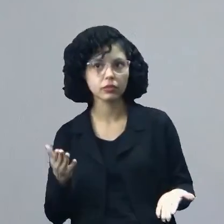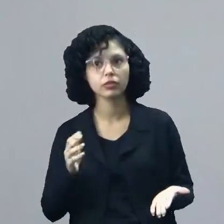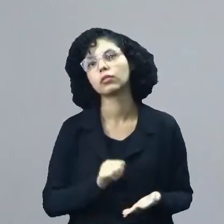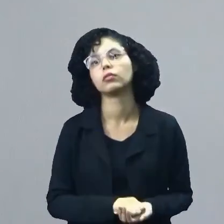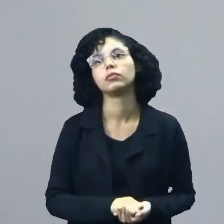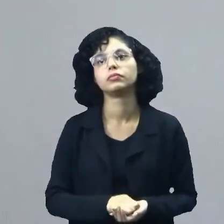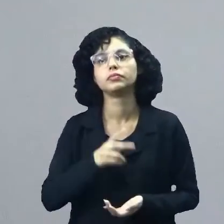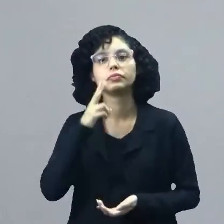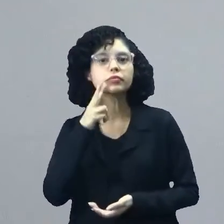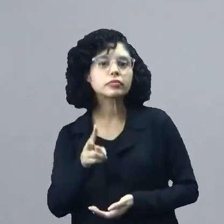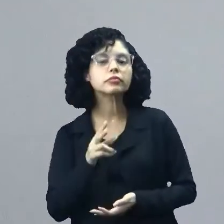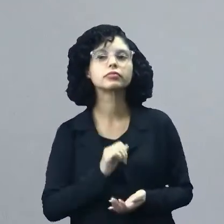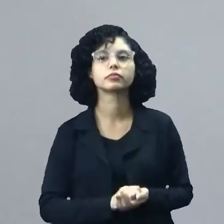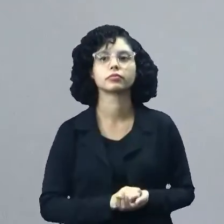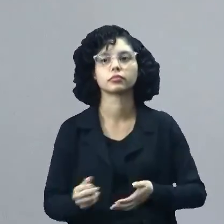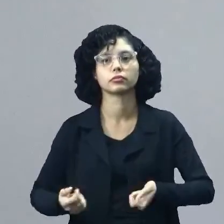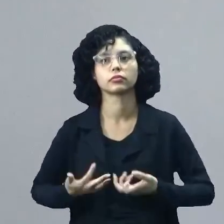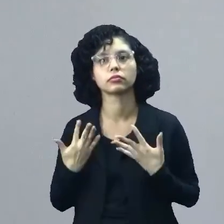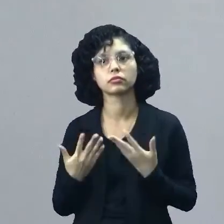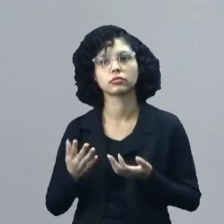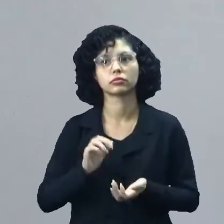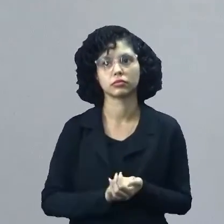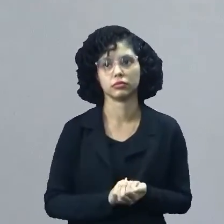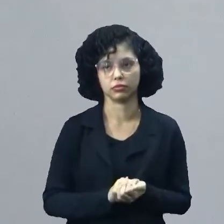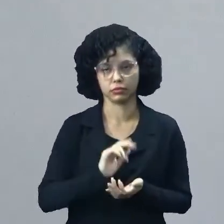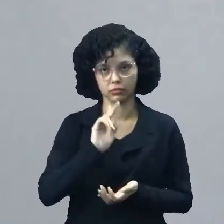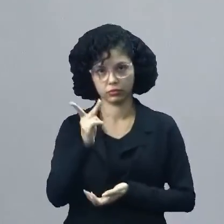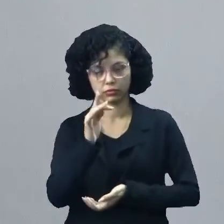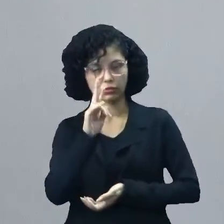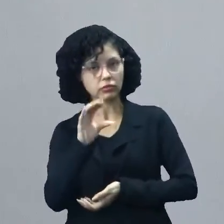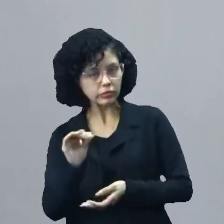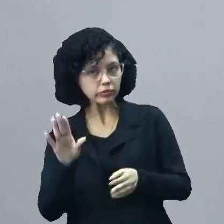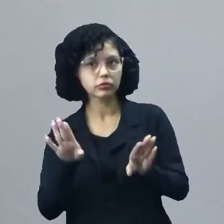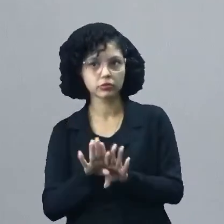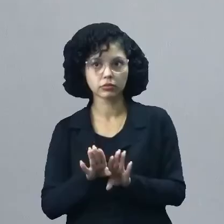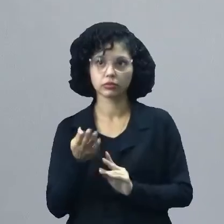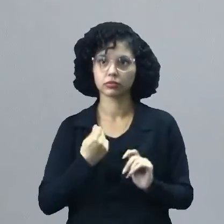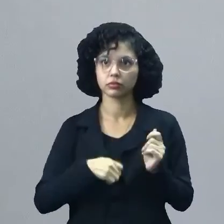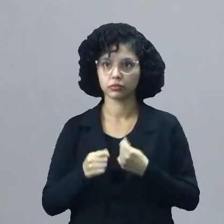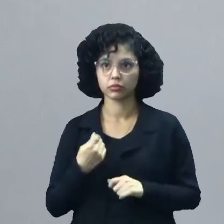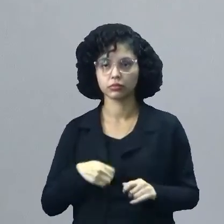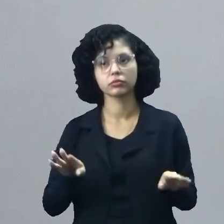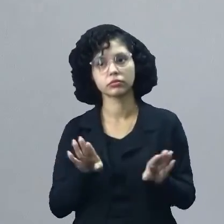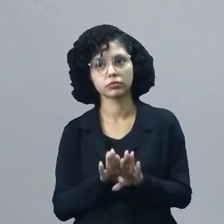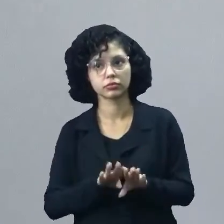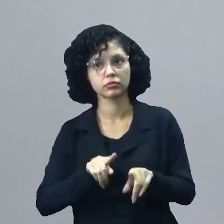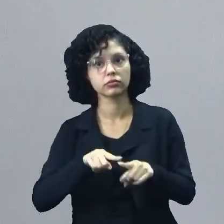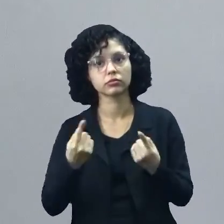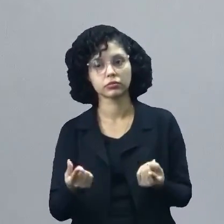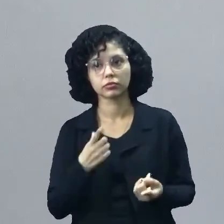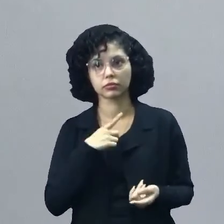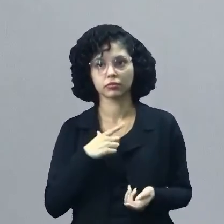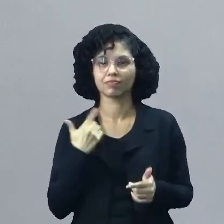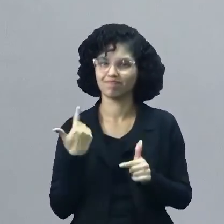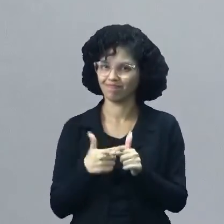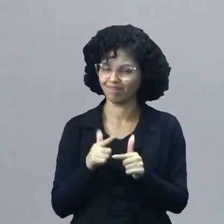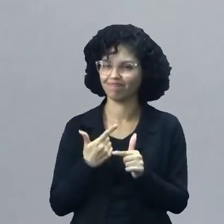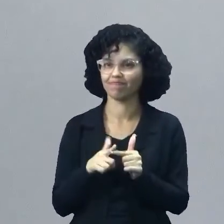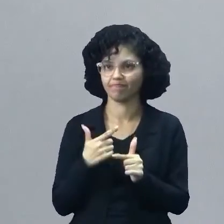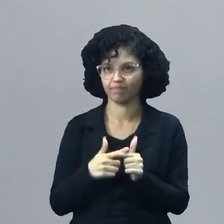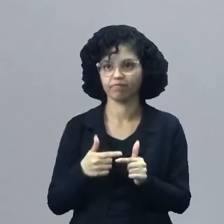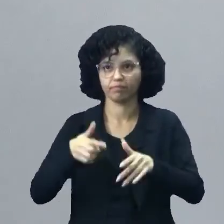Então, gente, a gente viu aí que a motivação dos haitianos, né, também é econômica, mas teve o quê? Teve uma